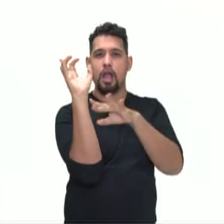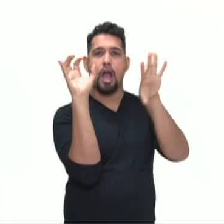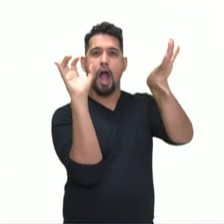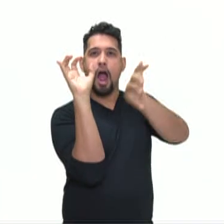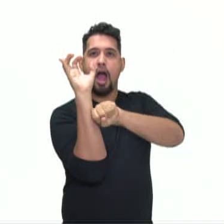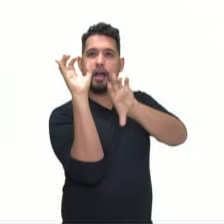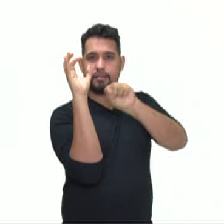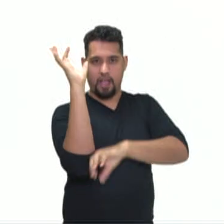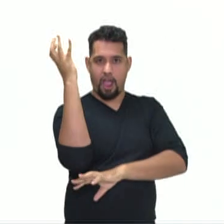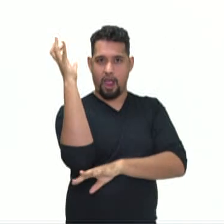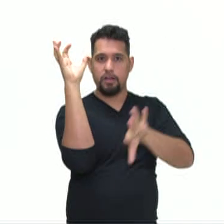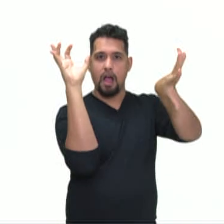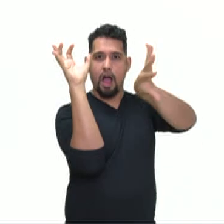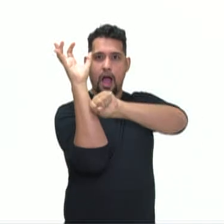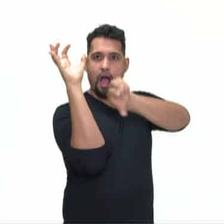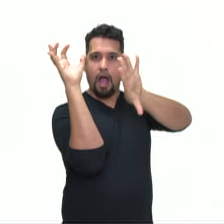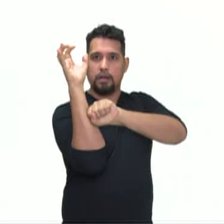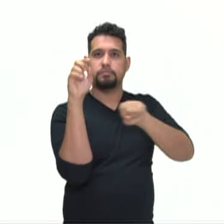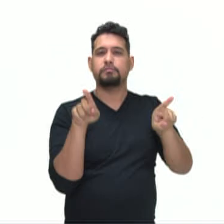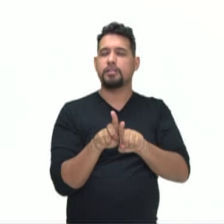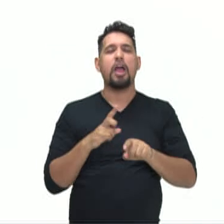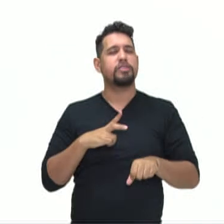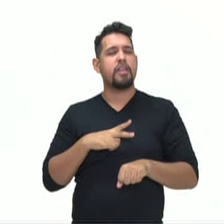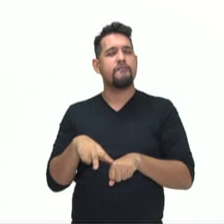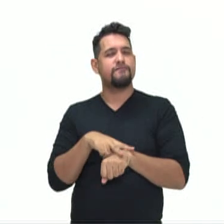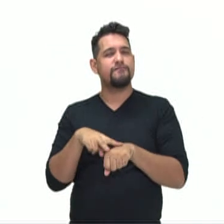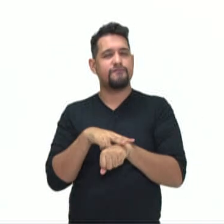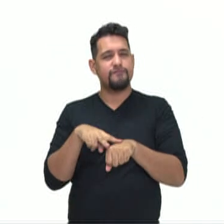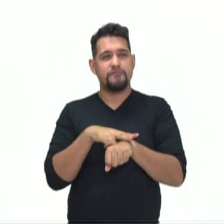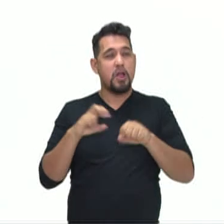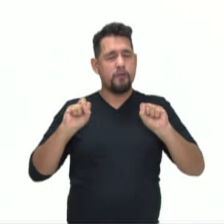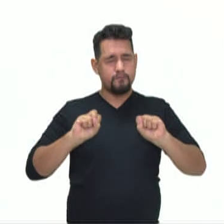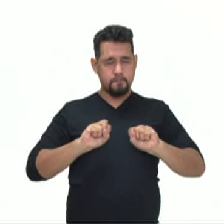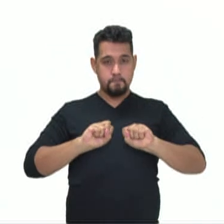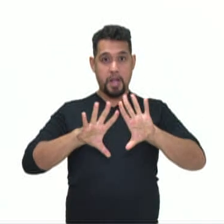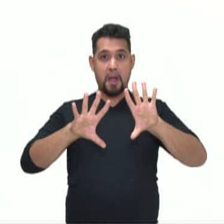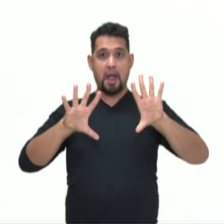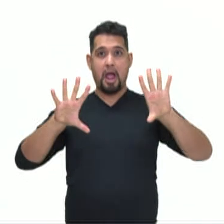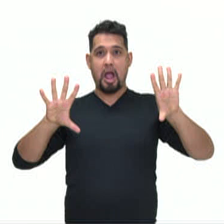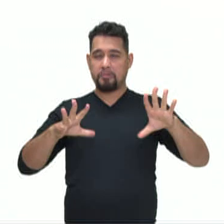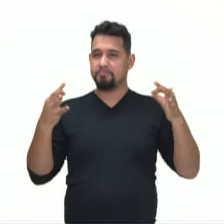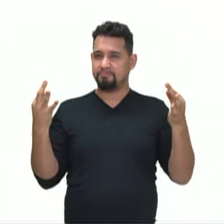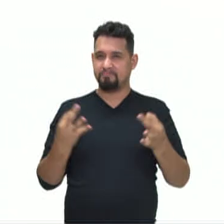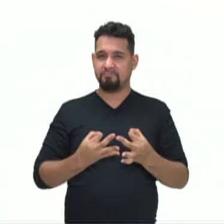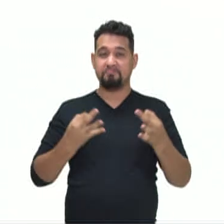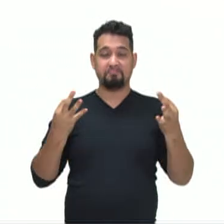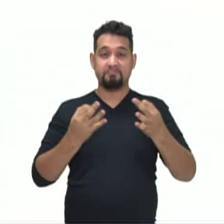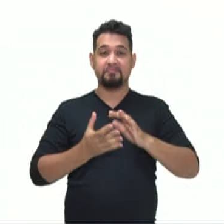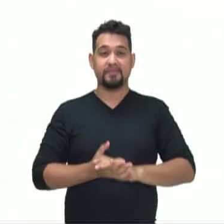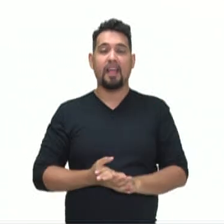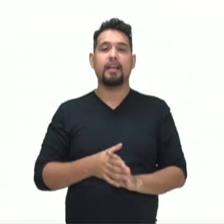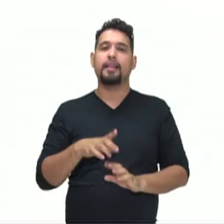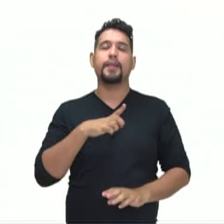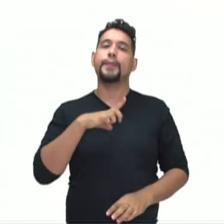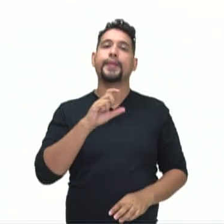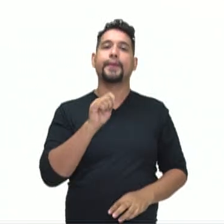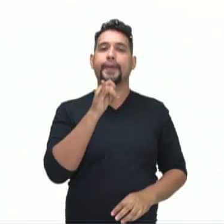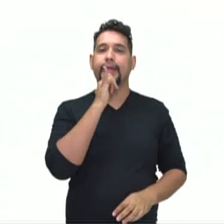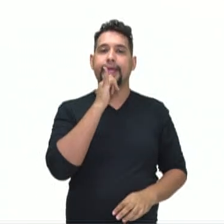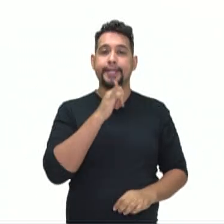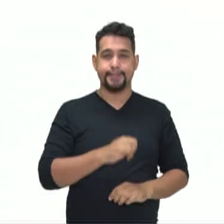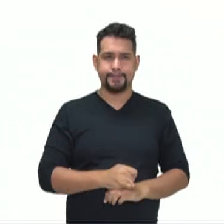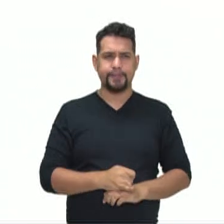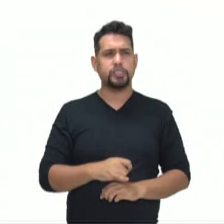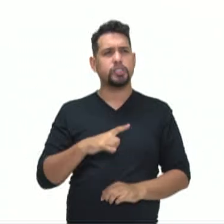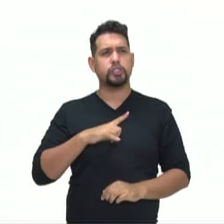por folhas e elas estão bem verdinhas, né, com aquela ideia de vivacidade. Então, conforme Simon Sinek,